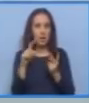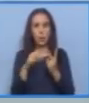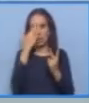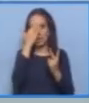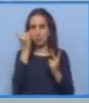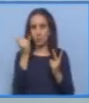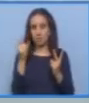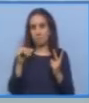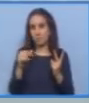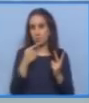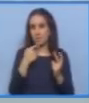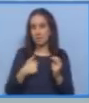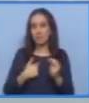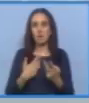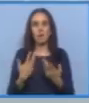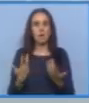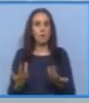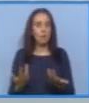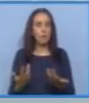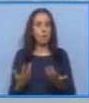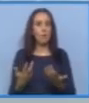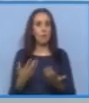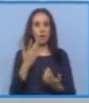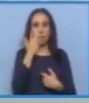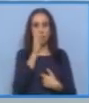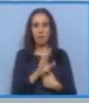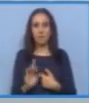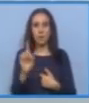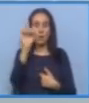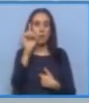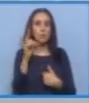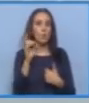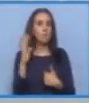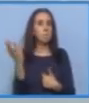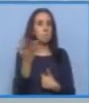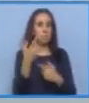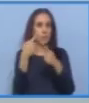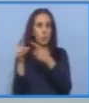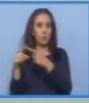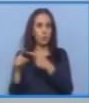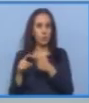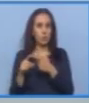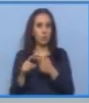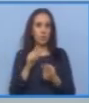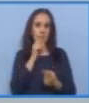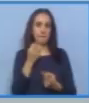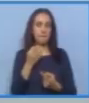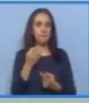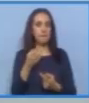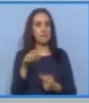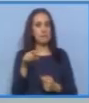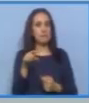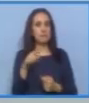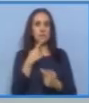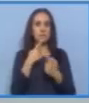Timor, como disse, ou então ao norte da África ou outro ambiente, não é? Onde possa, de facto, concretizar